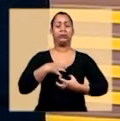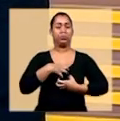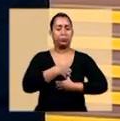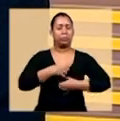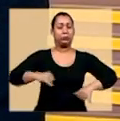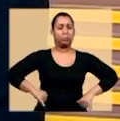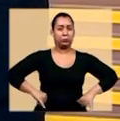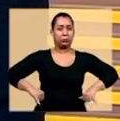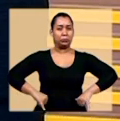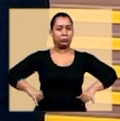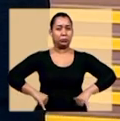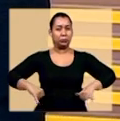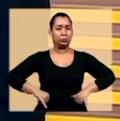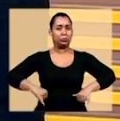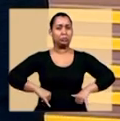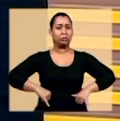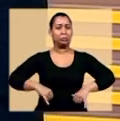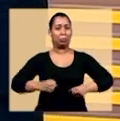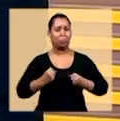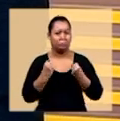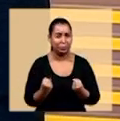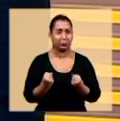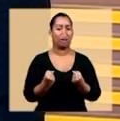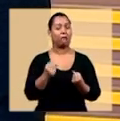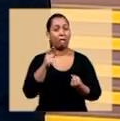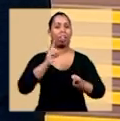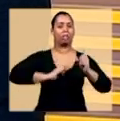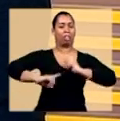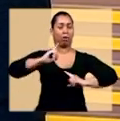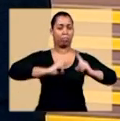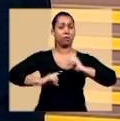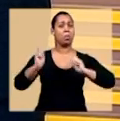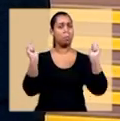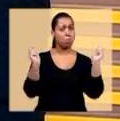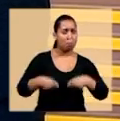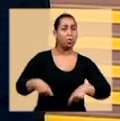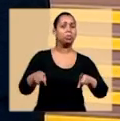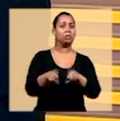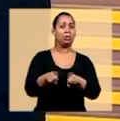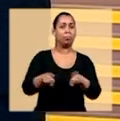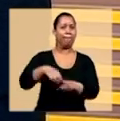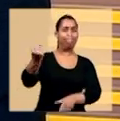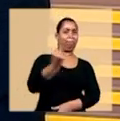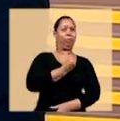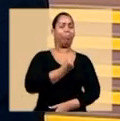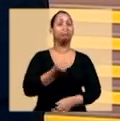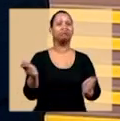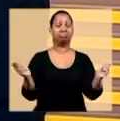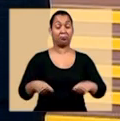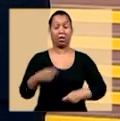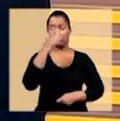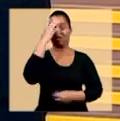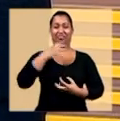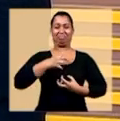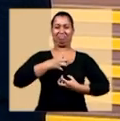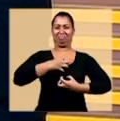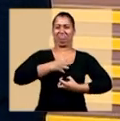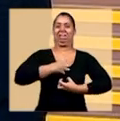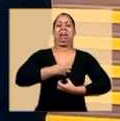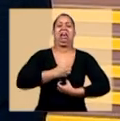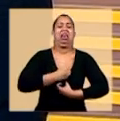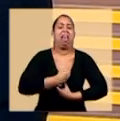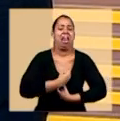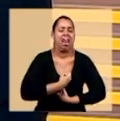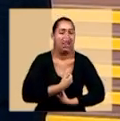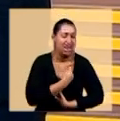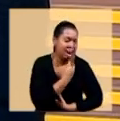sofrimento moderado para um sofrimento mais grave, que seria a depressão, podendo chegar até suicídio, né? A pessoa vai se